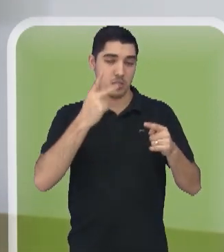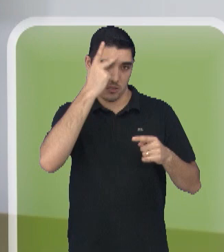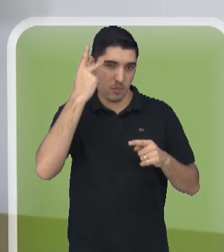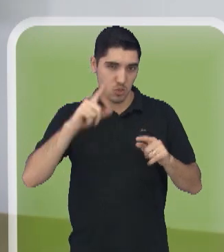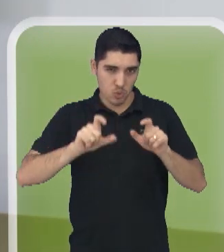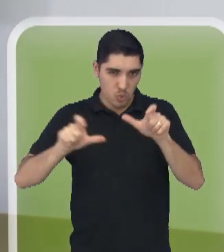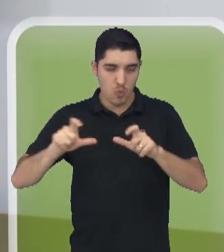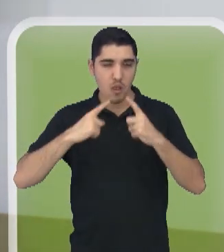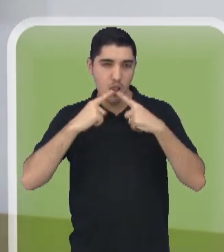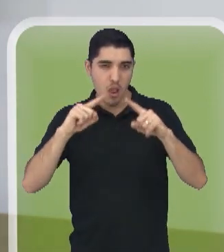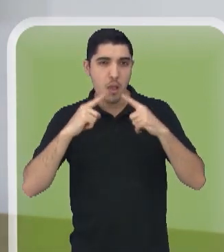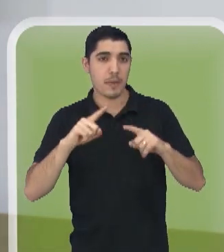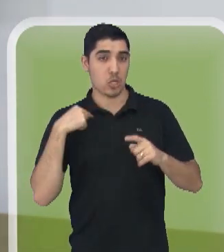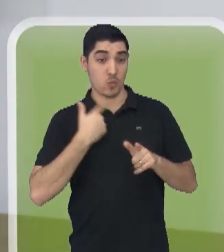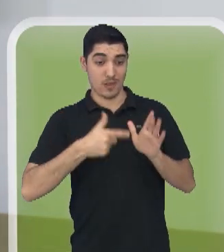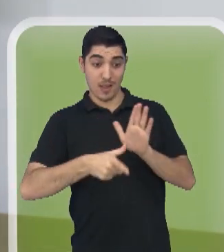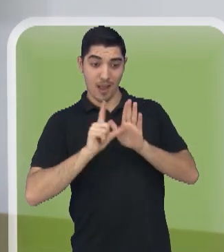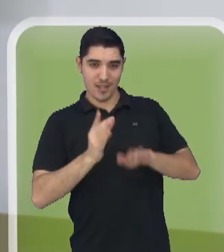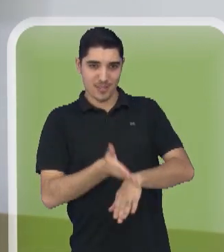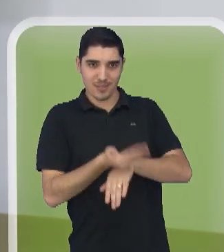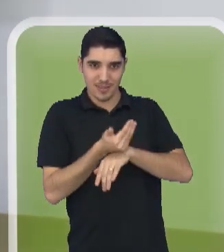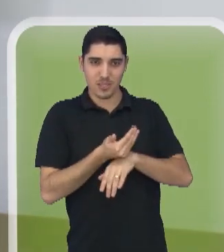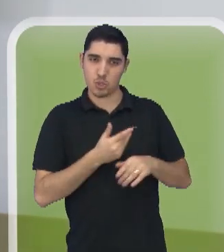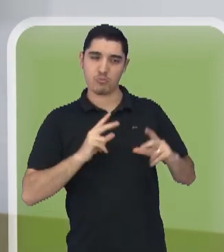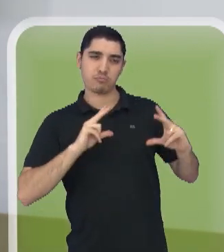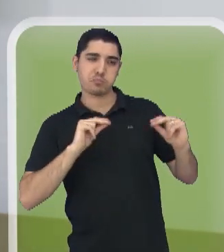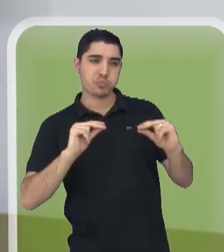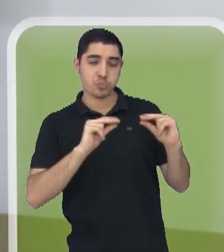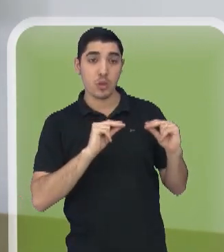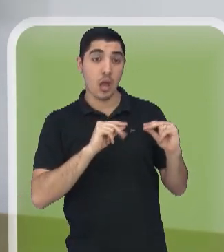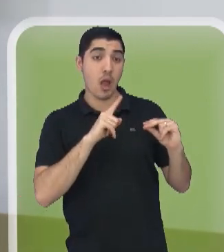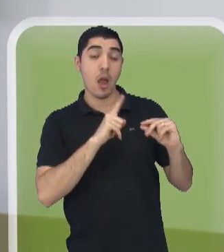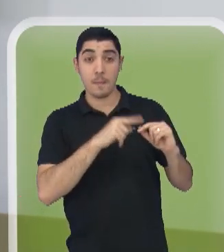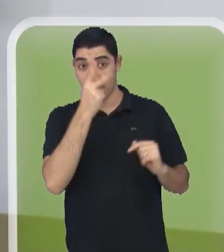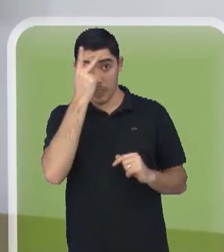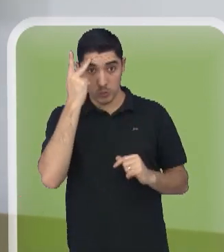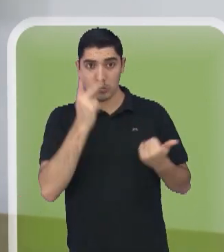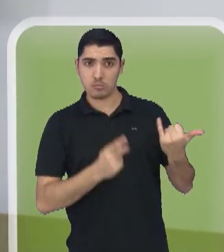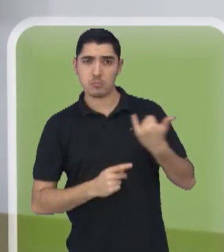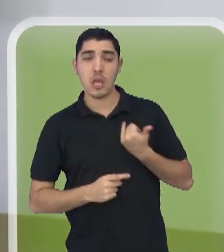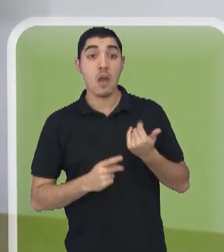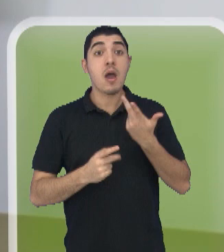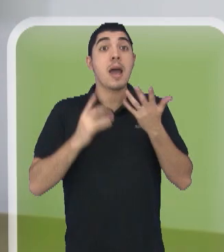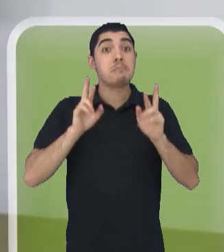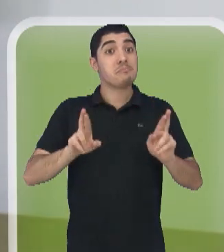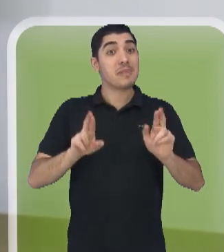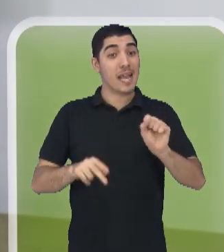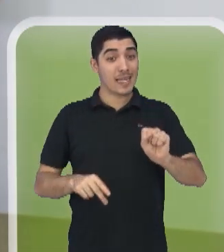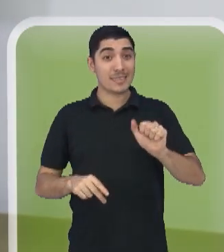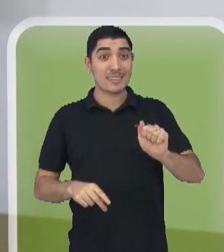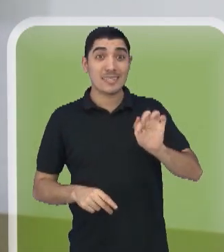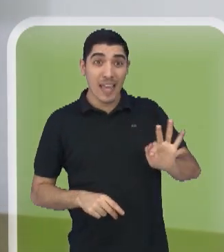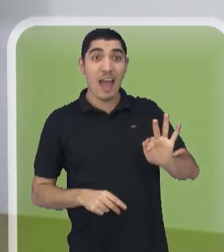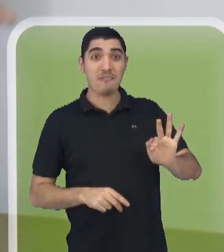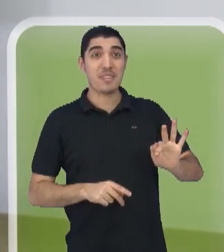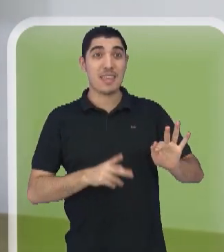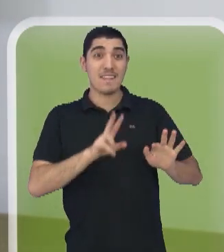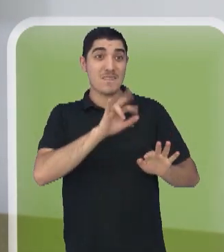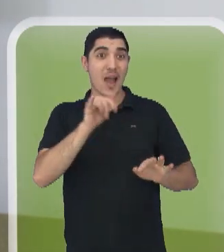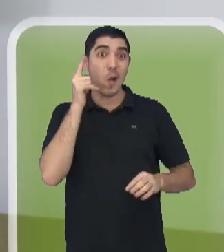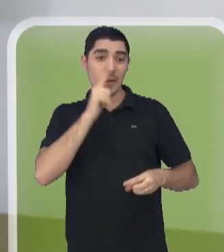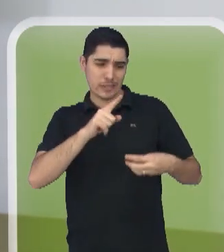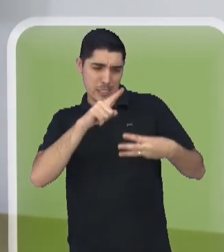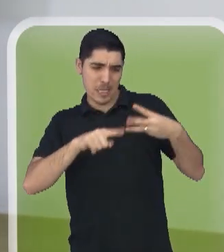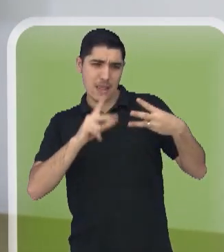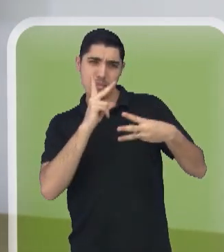gente conversava com os torcedores no começo do jogo, até para a matéria. Um deles falou assim: pô, a gente esperava que com a SAF a gente já sairia com três